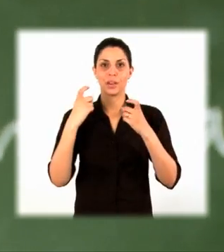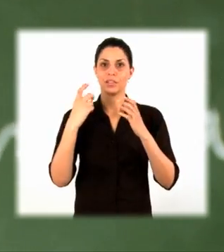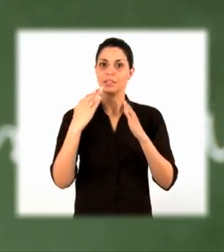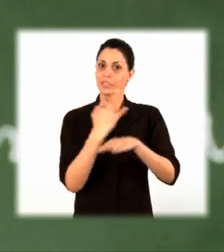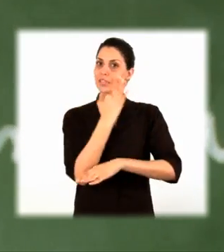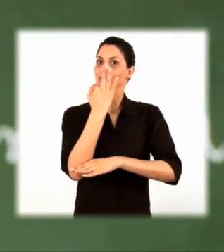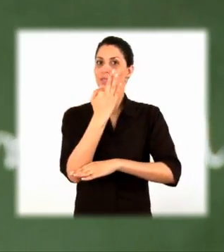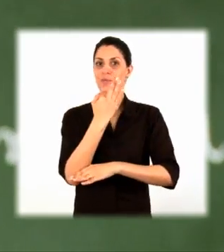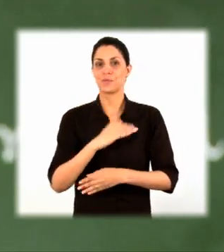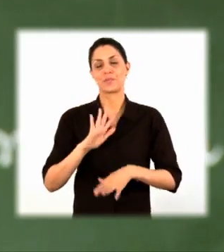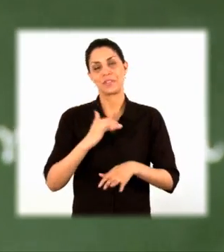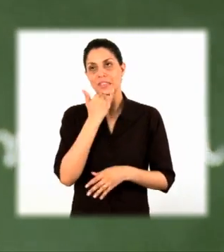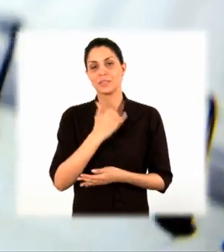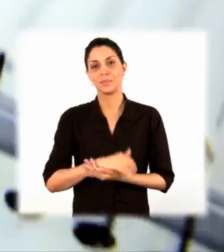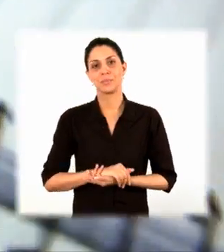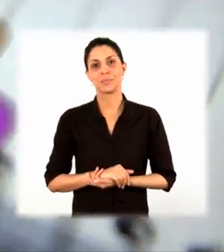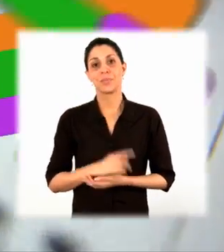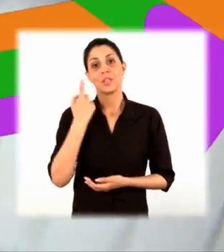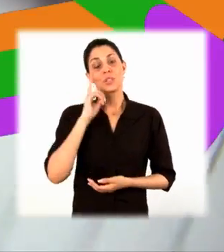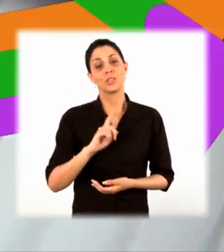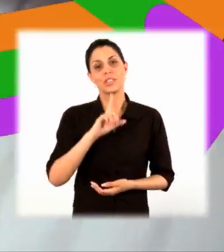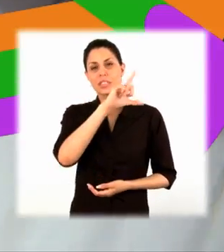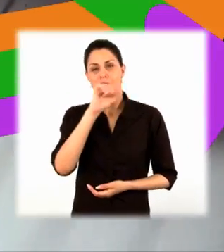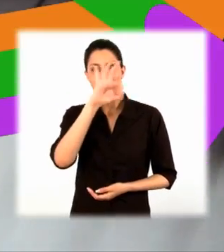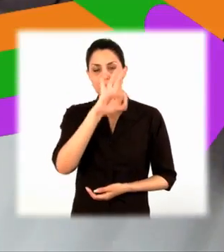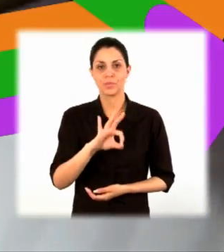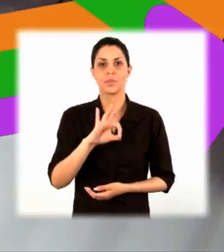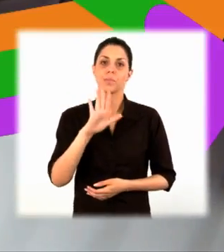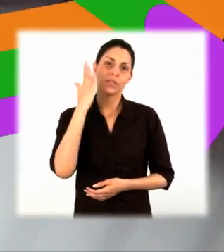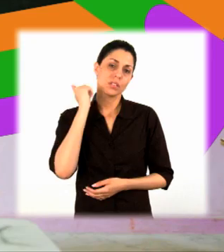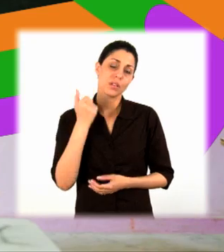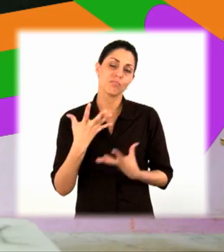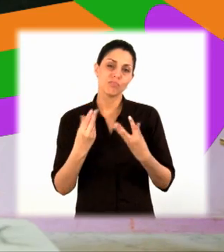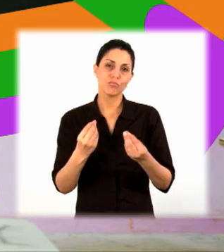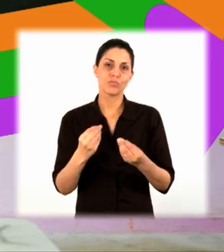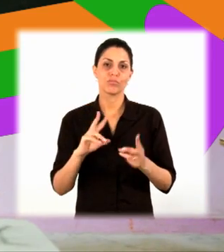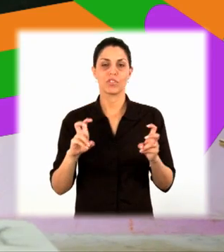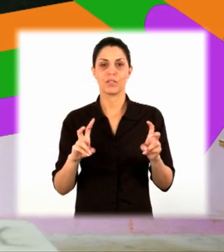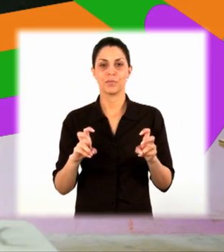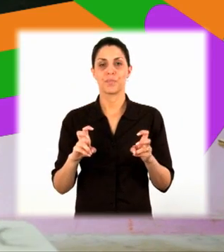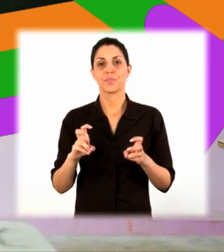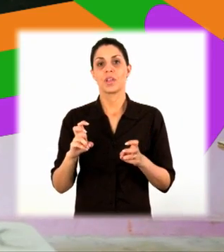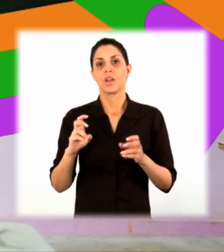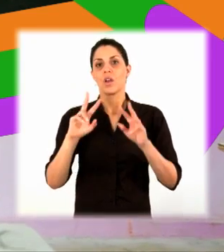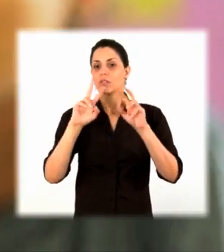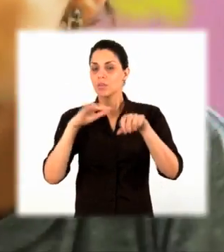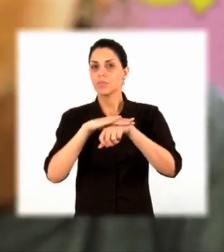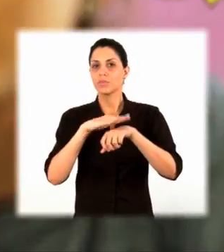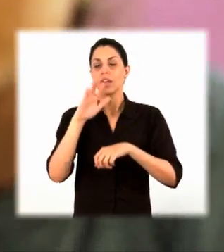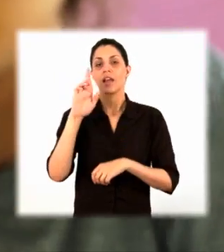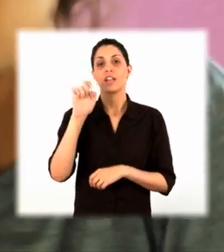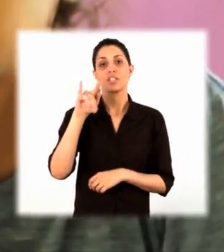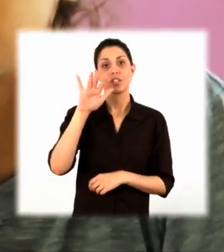vez em quando eu dou uns blefs também com a regência. Não sei 100%, mas sei bastante coisa sobre o assunto. Falar sobre a